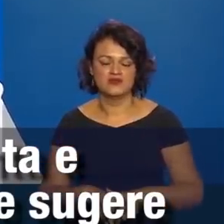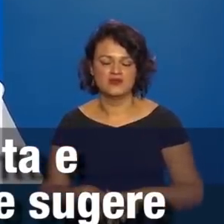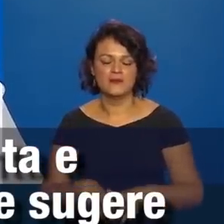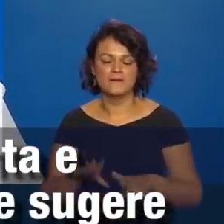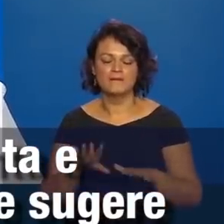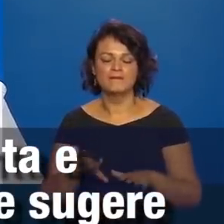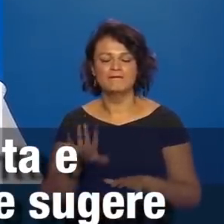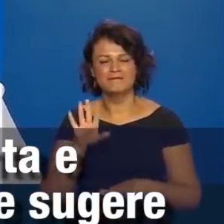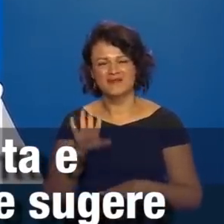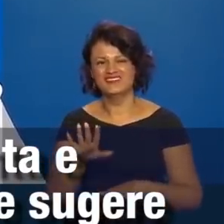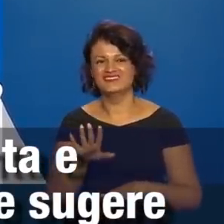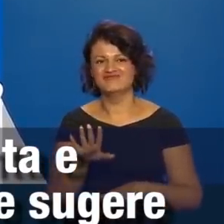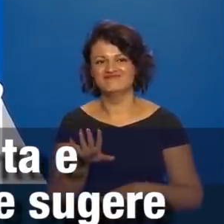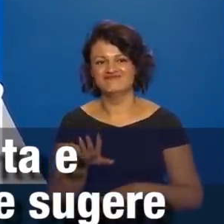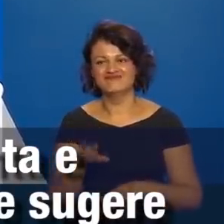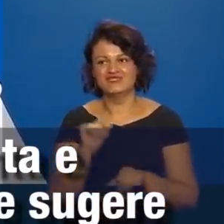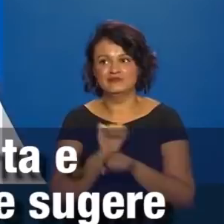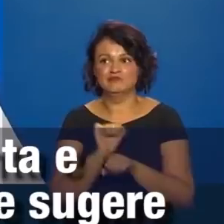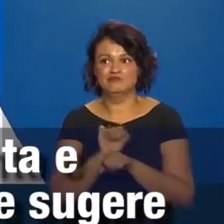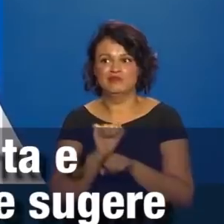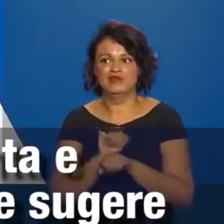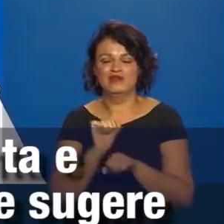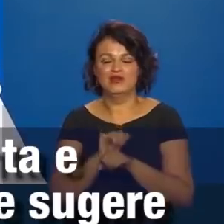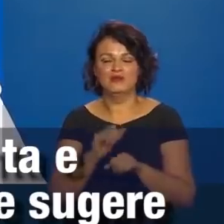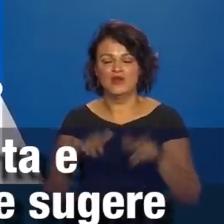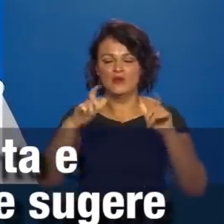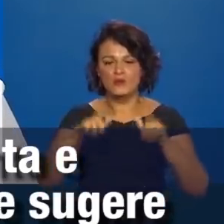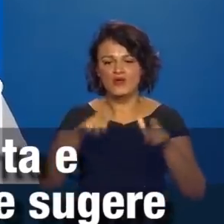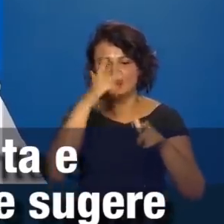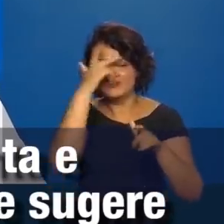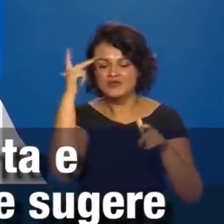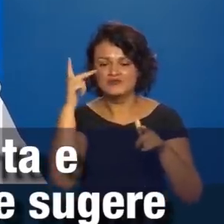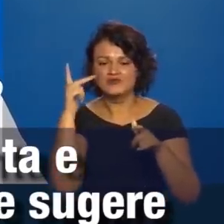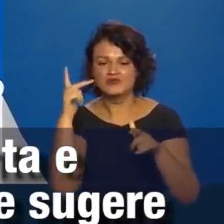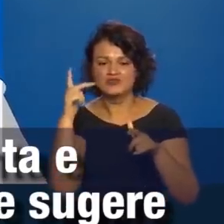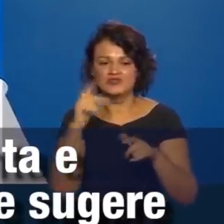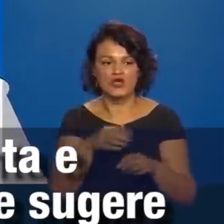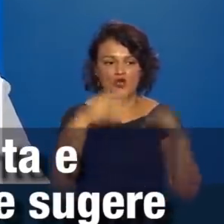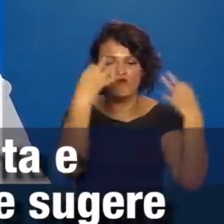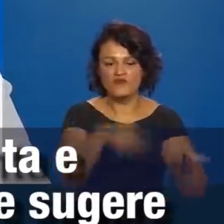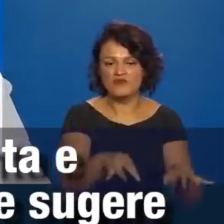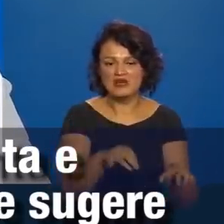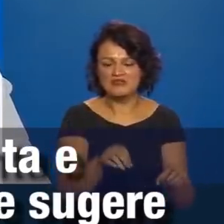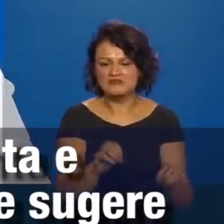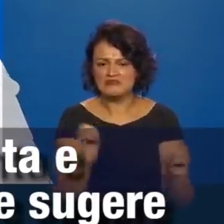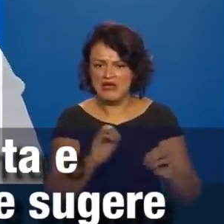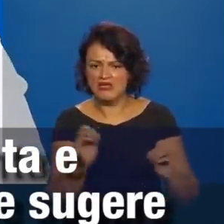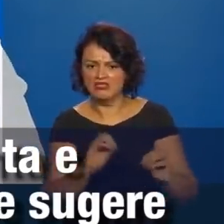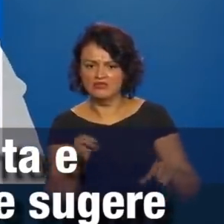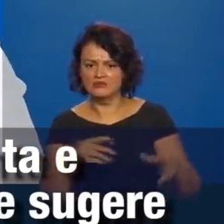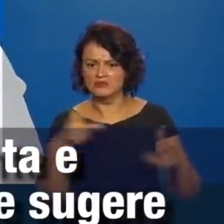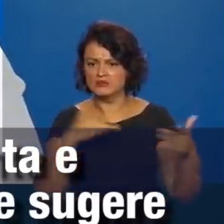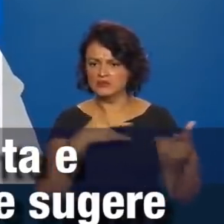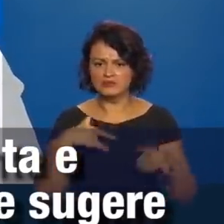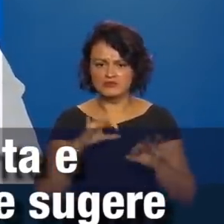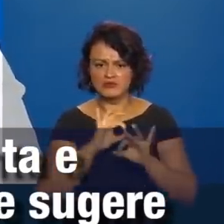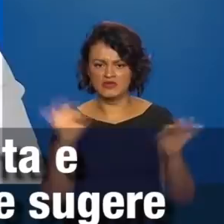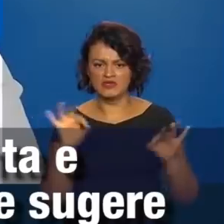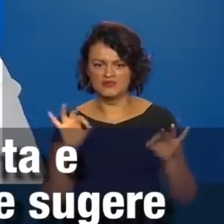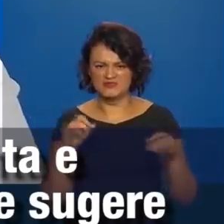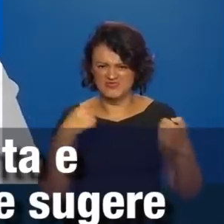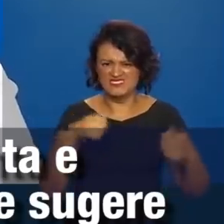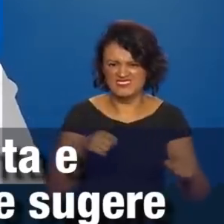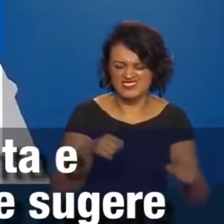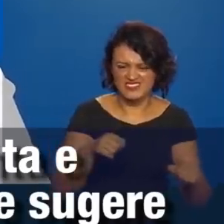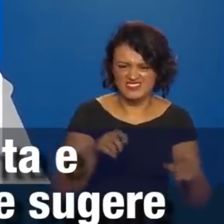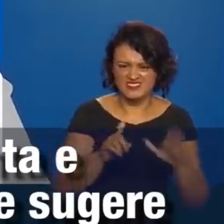sendo indicada, não se esperando para locais que não tenham nenhum caso confirmado. Então, a gente vem falando isso,